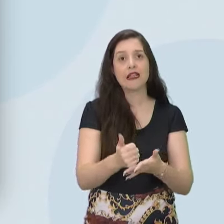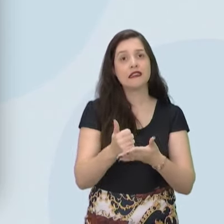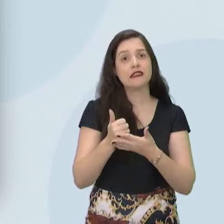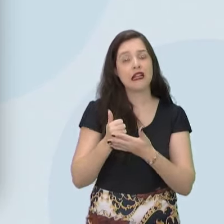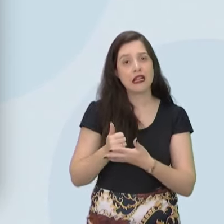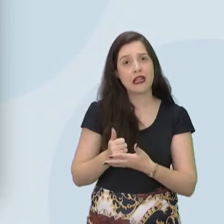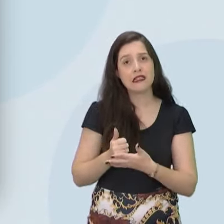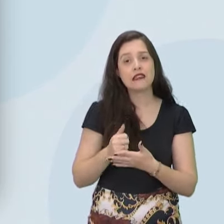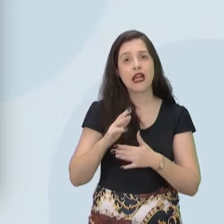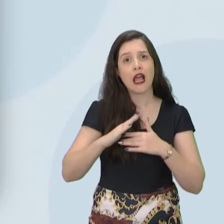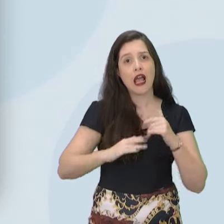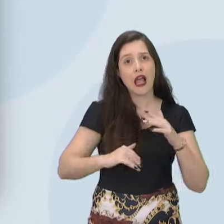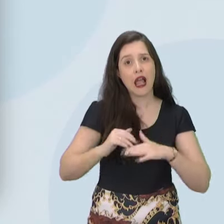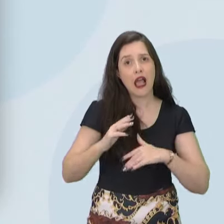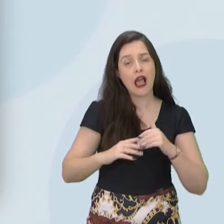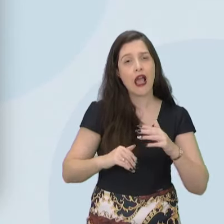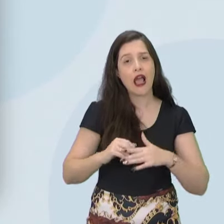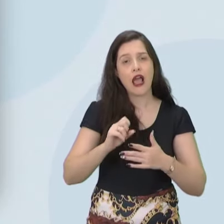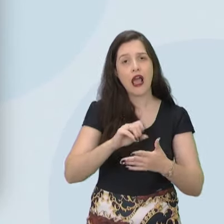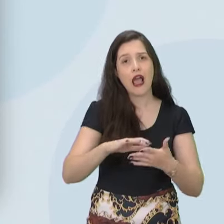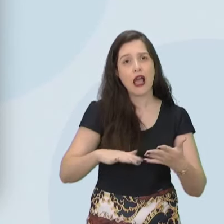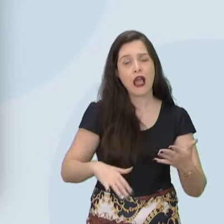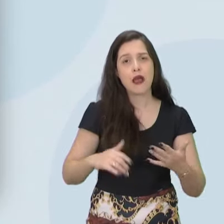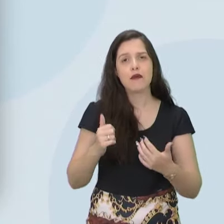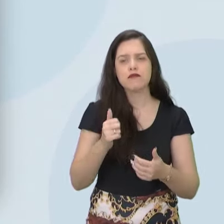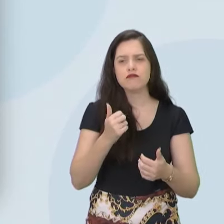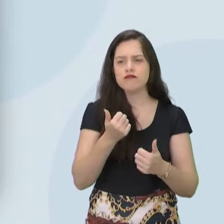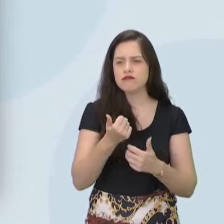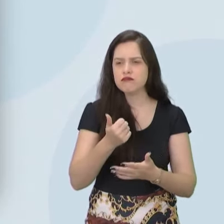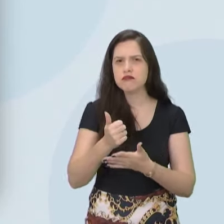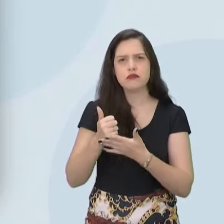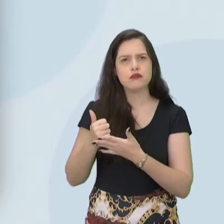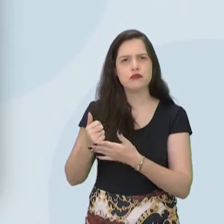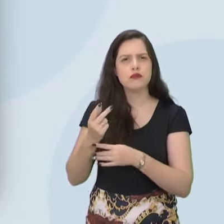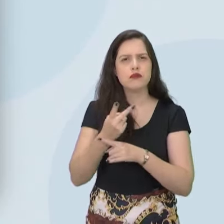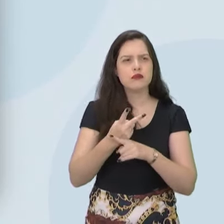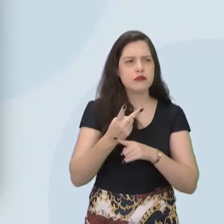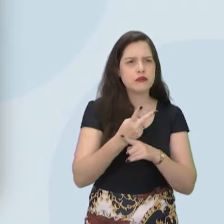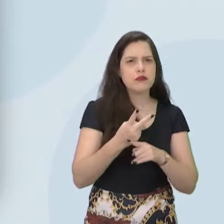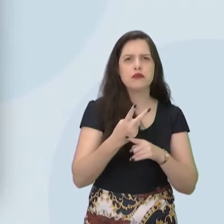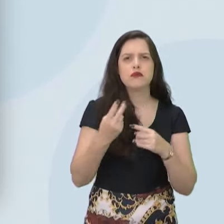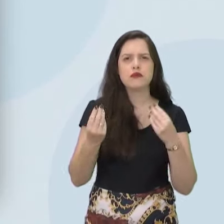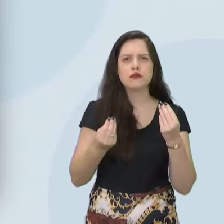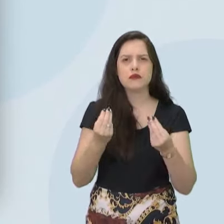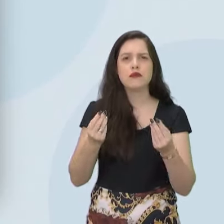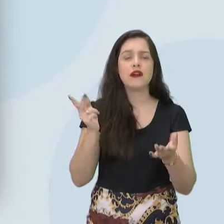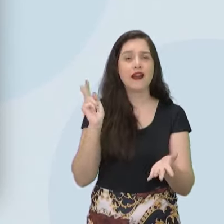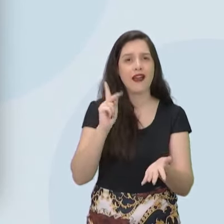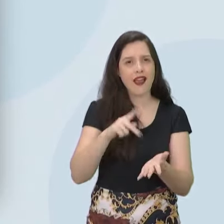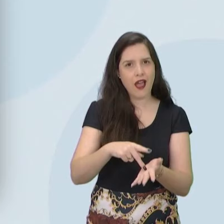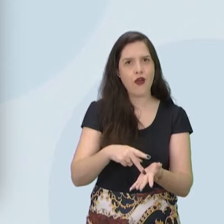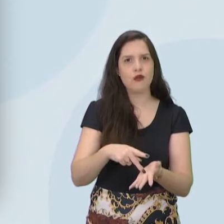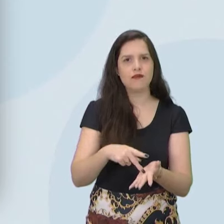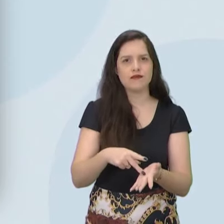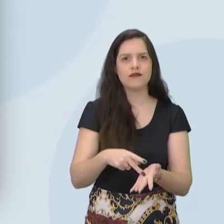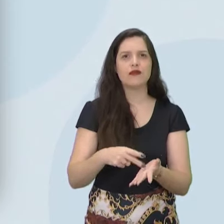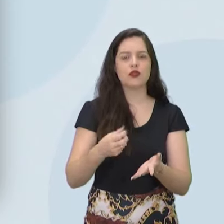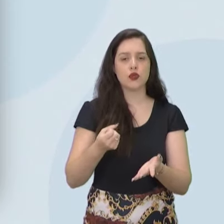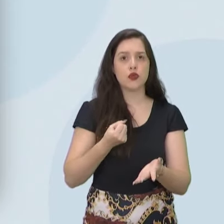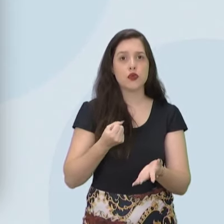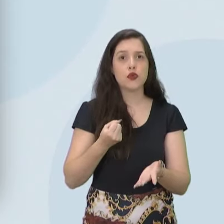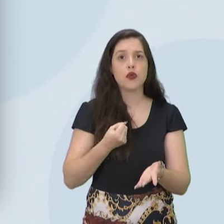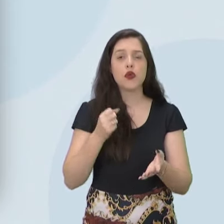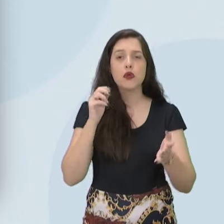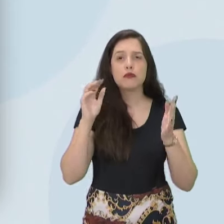já habilidades aqui focando no mundo, entre aspas, aí no mundo real, né? No mundo em que o estudante